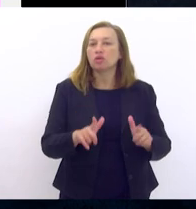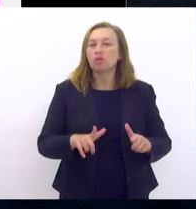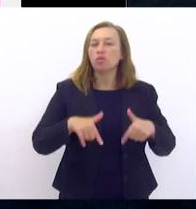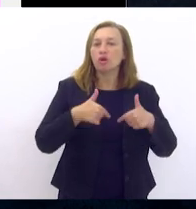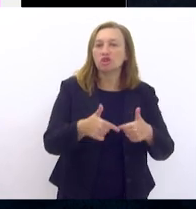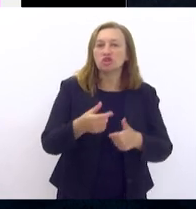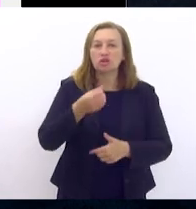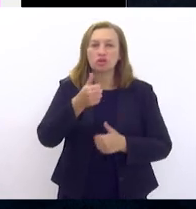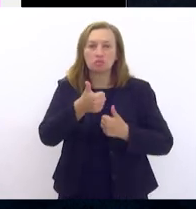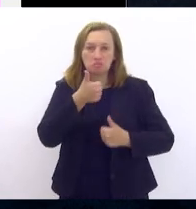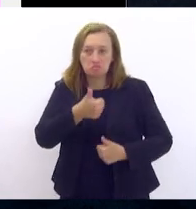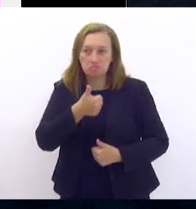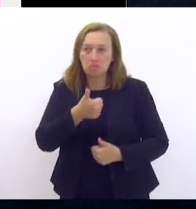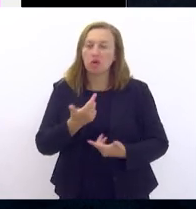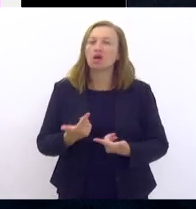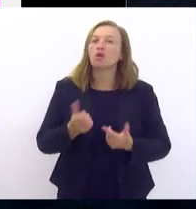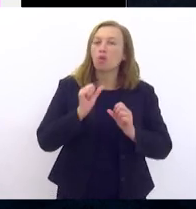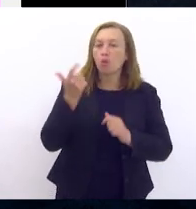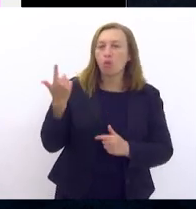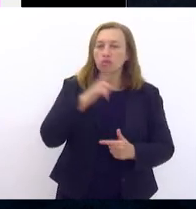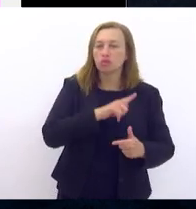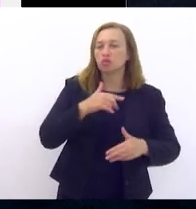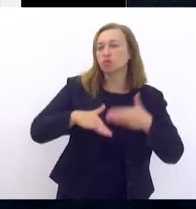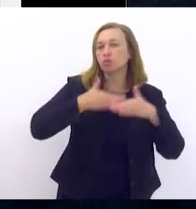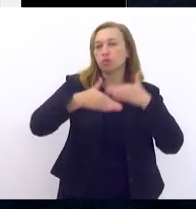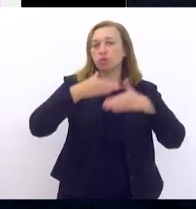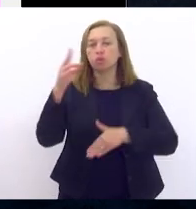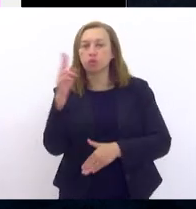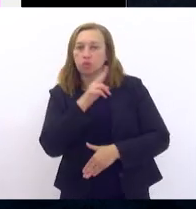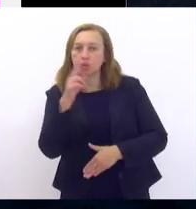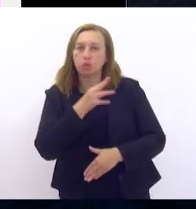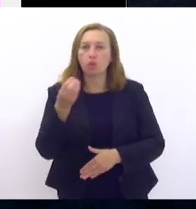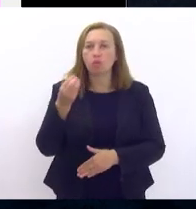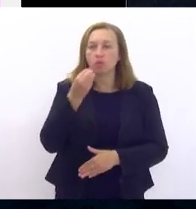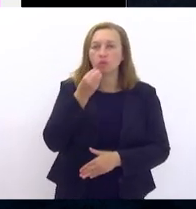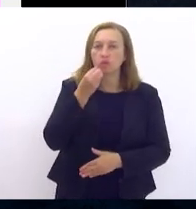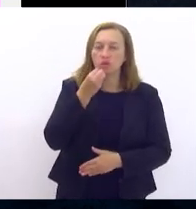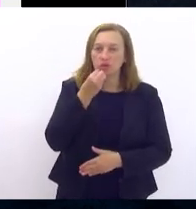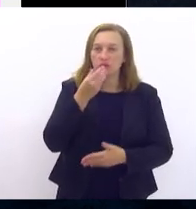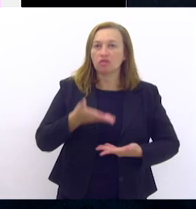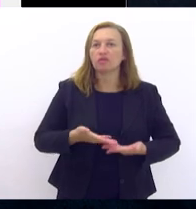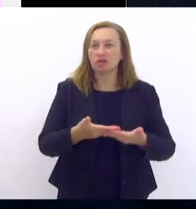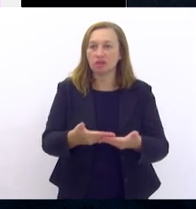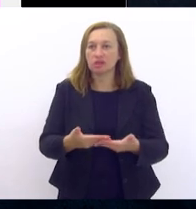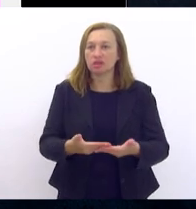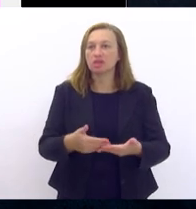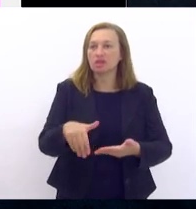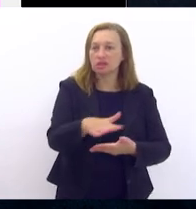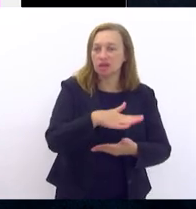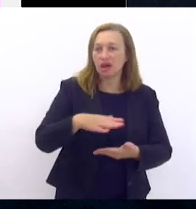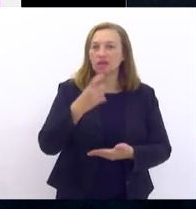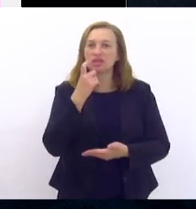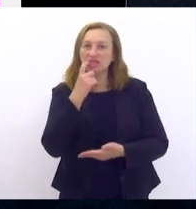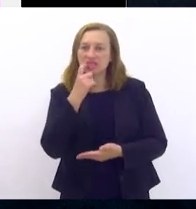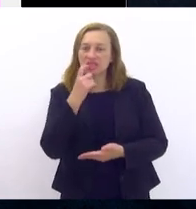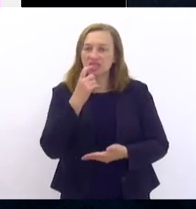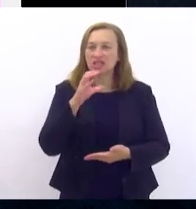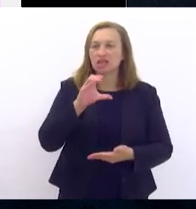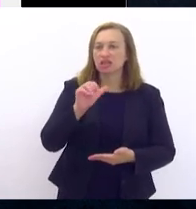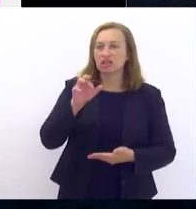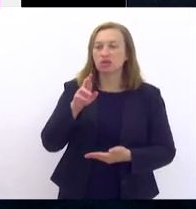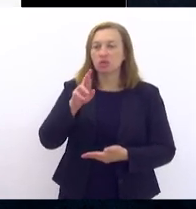Mais Positivo para que a gente consiga acelerar desenvolver e trazer oportunidades para esse mercado do plástico circular